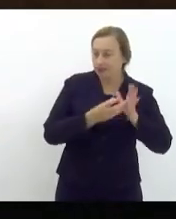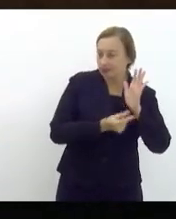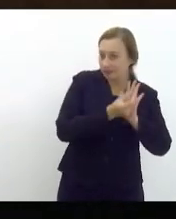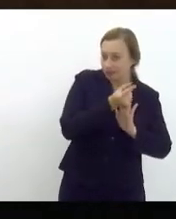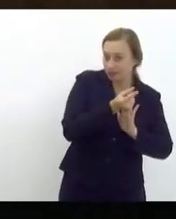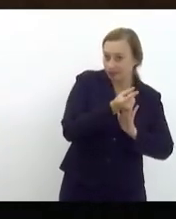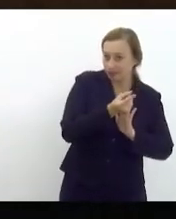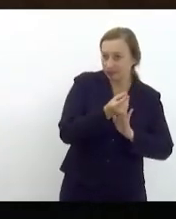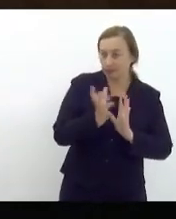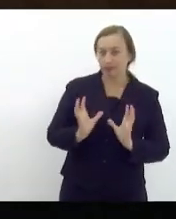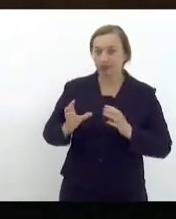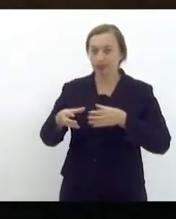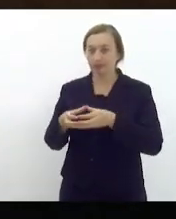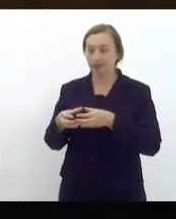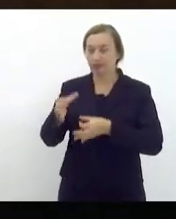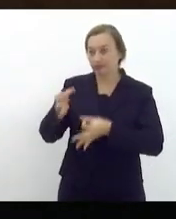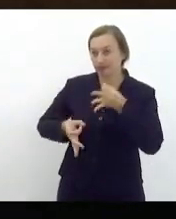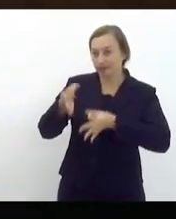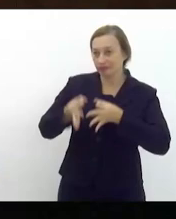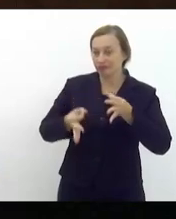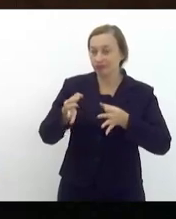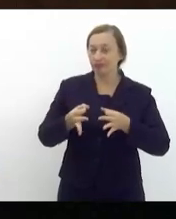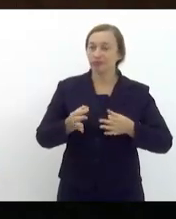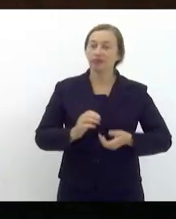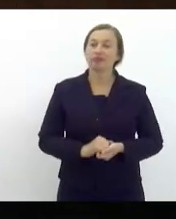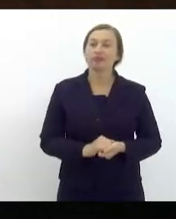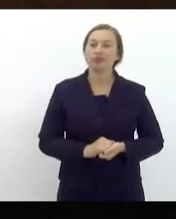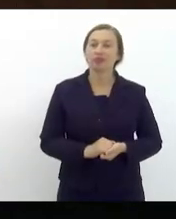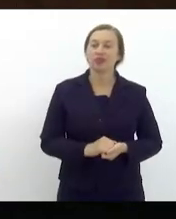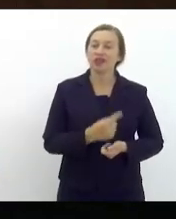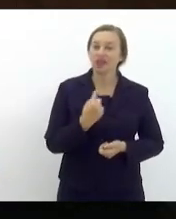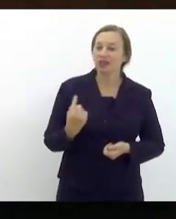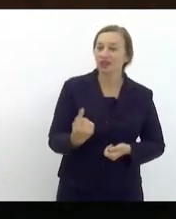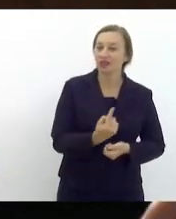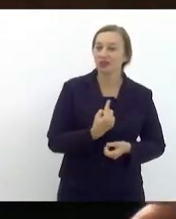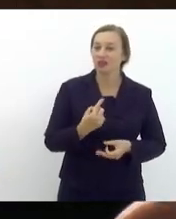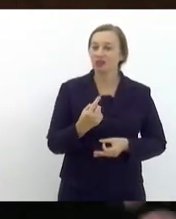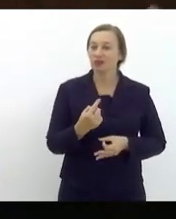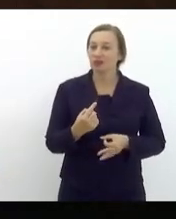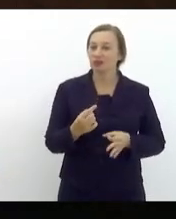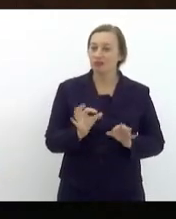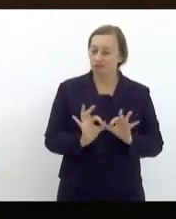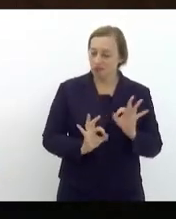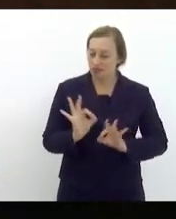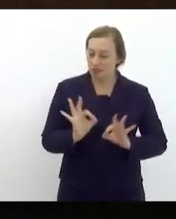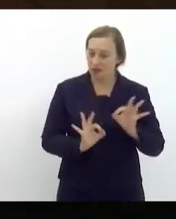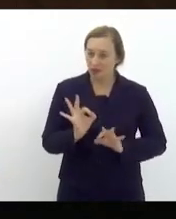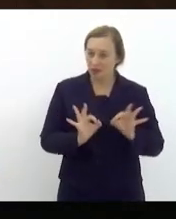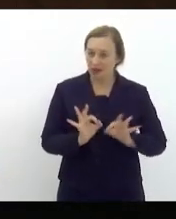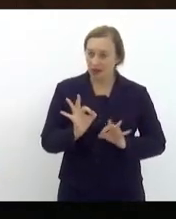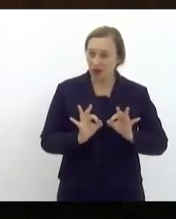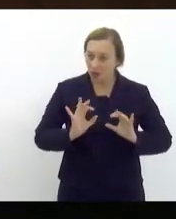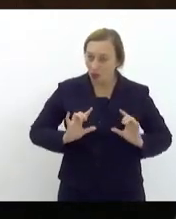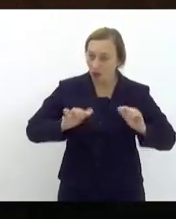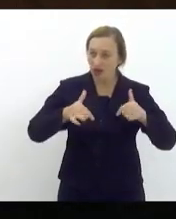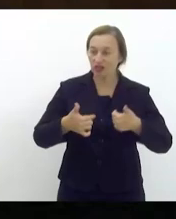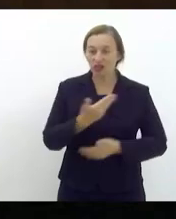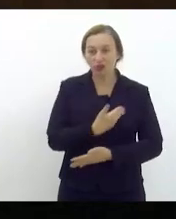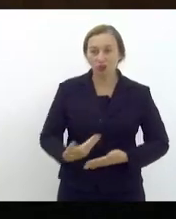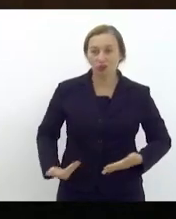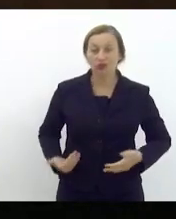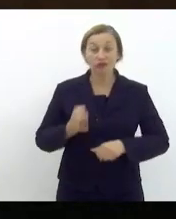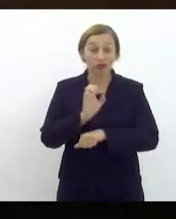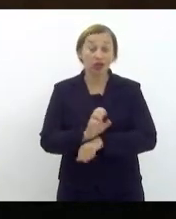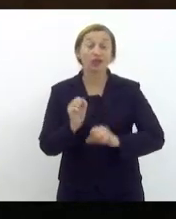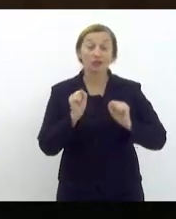comissão de constituição e justiça para que a gente possa programar médio e longo prazo as ações que o governo do estado